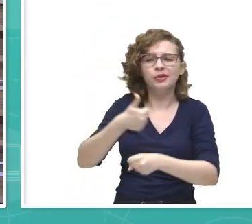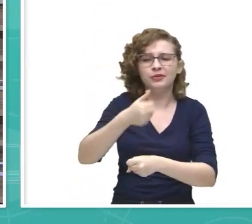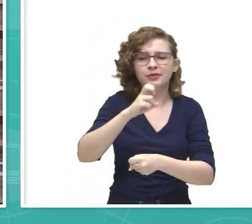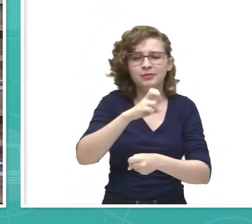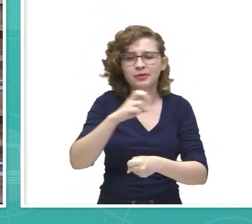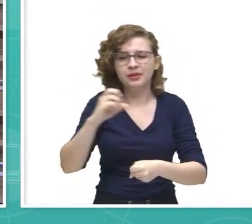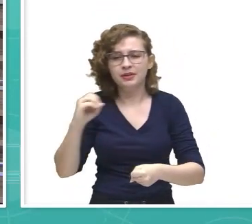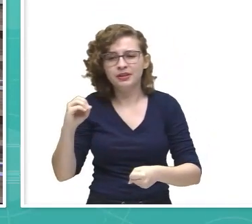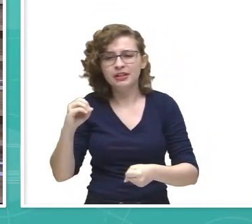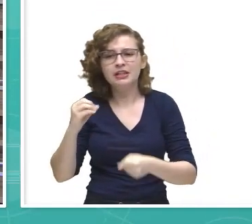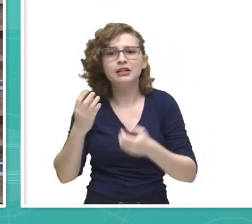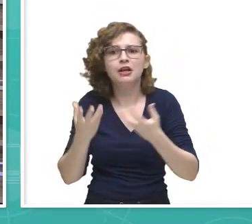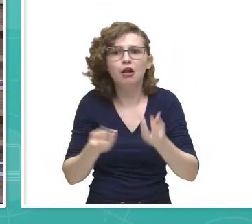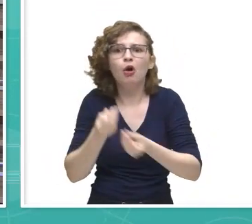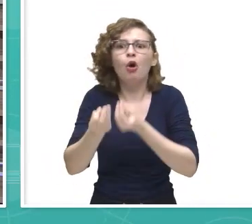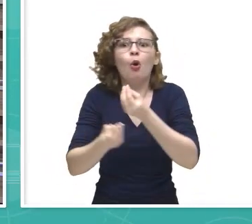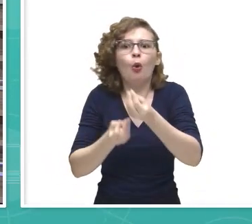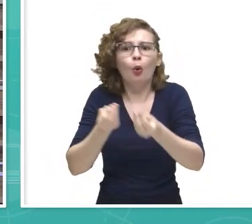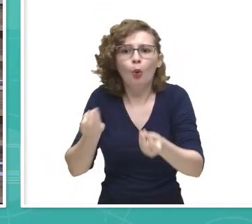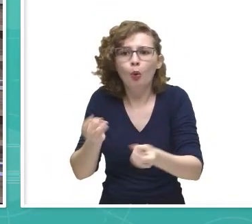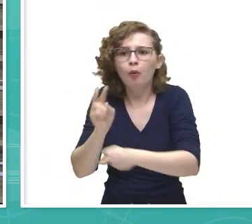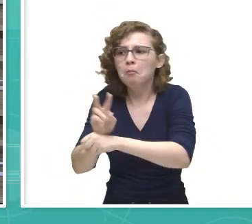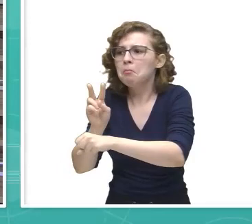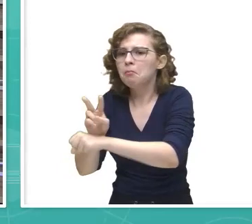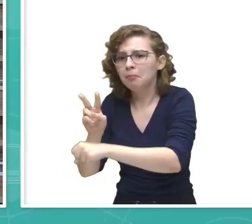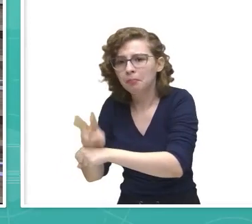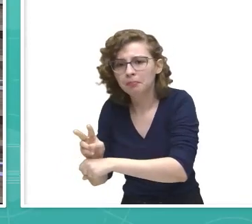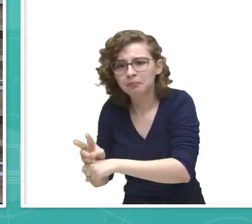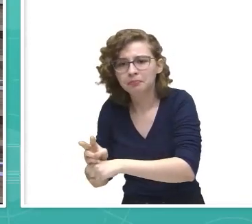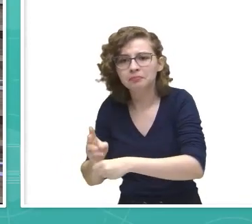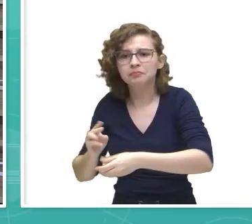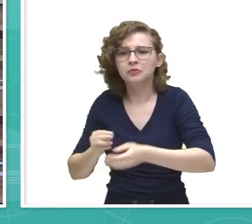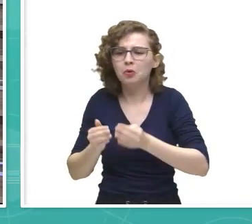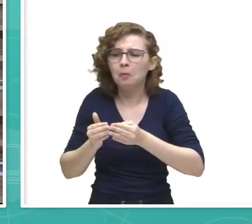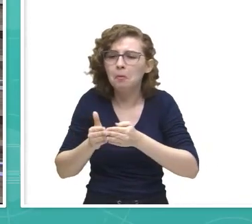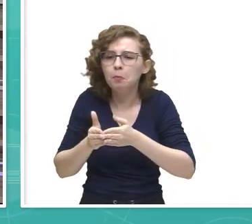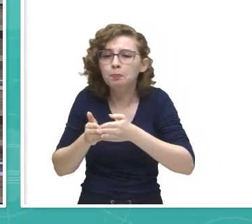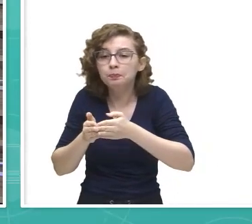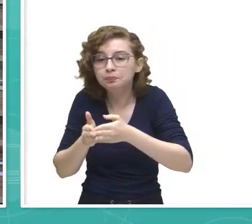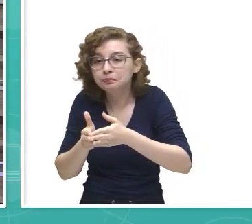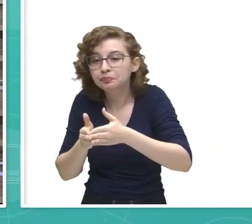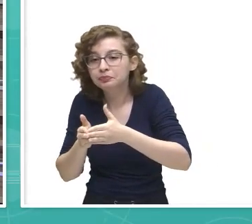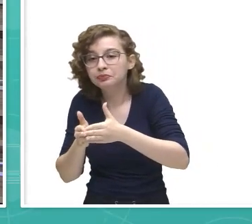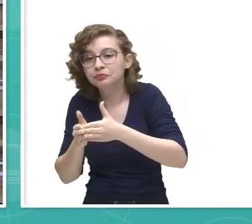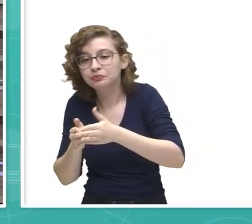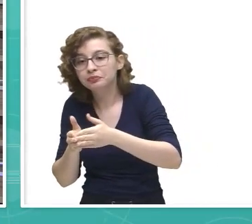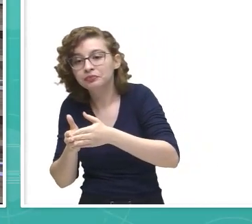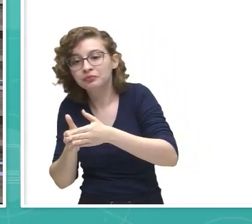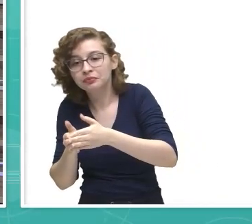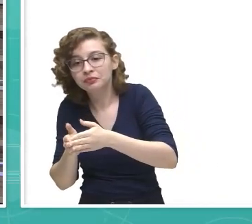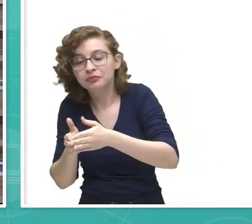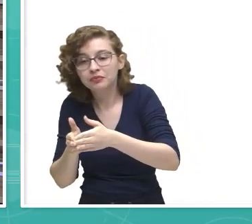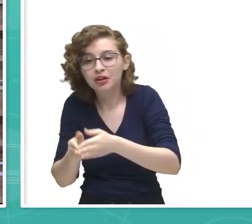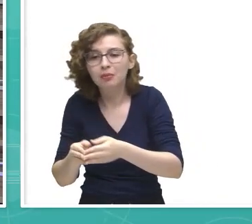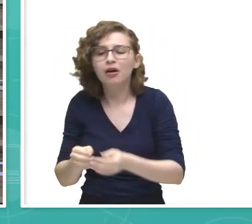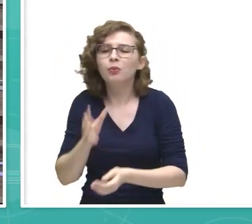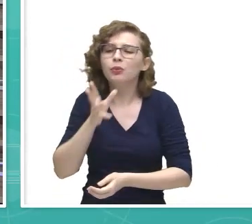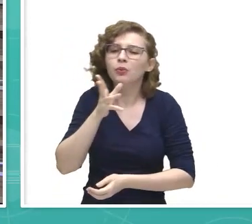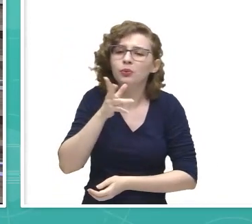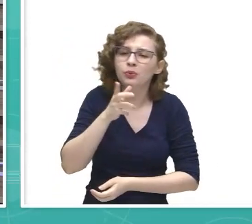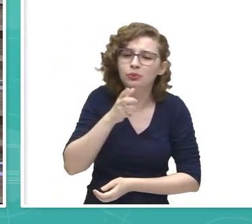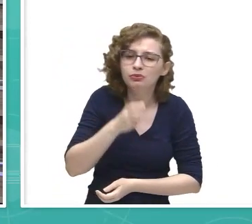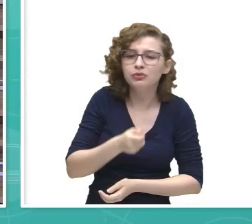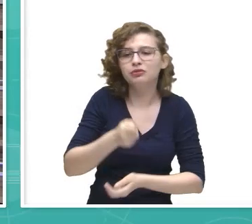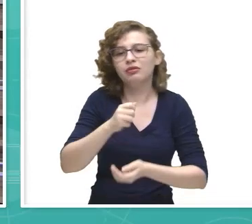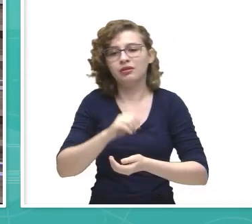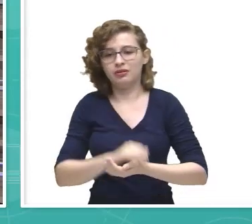se patrulhava o litoral com caravelas, que não eram caravelas com uma velocidade muito grande. Quer